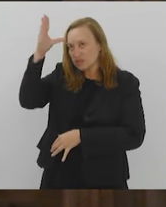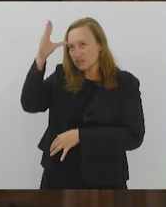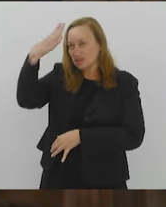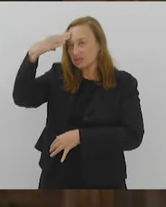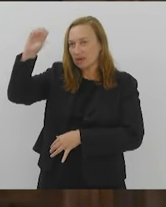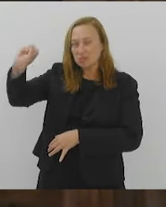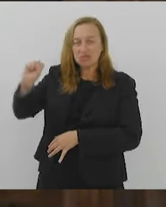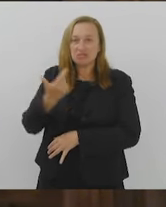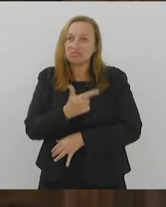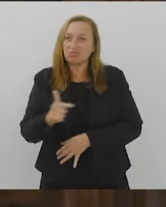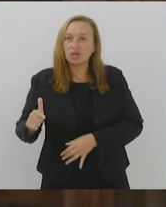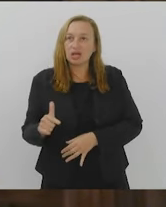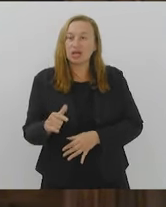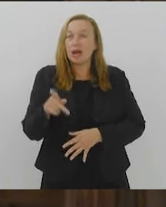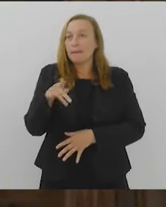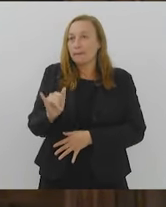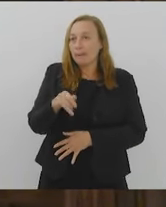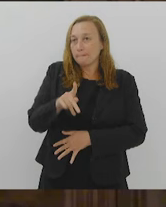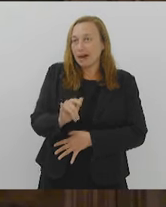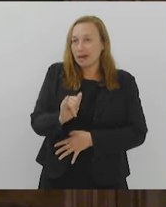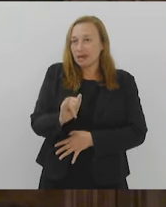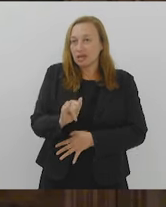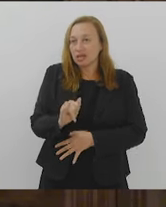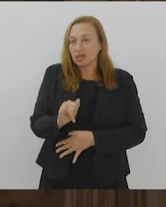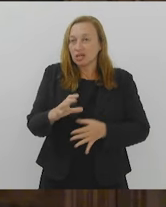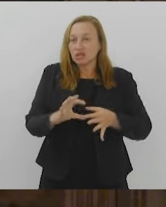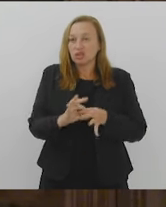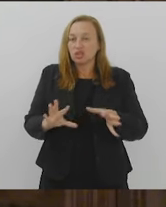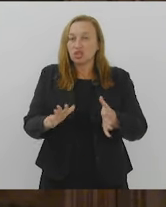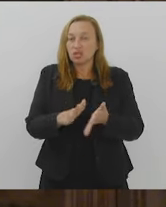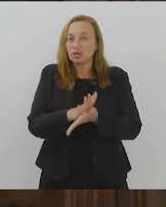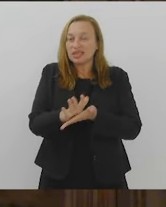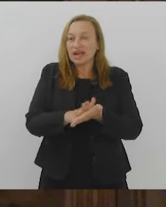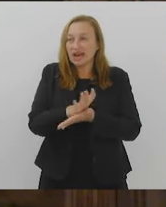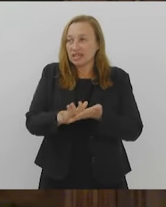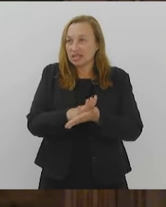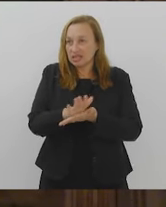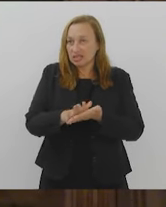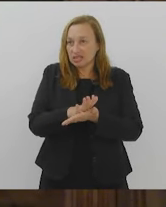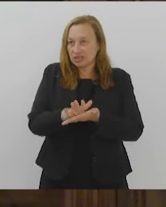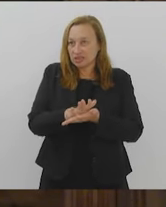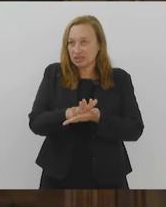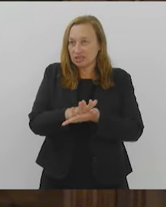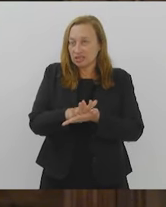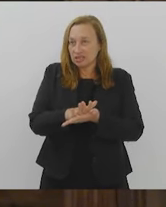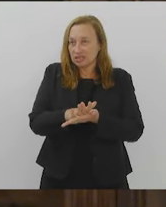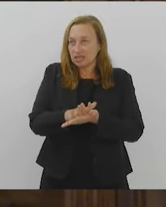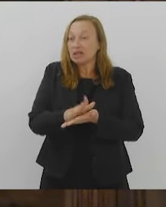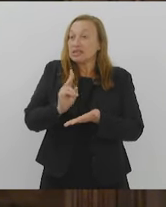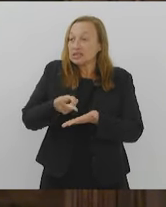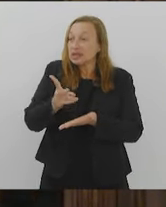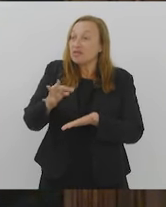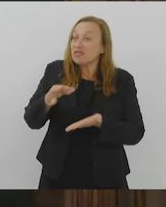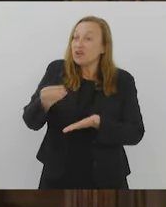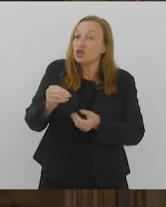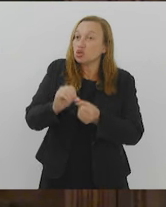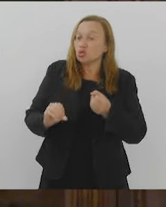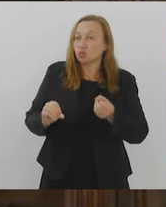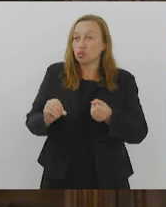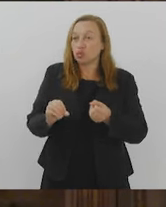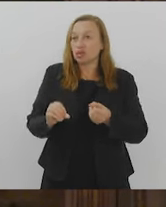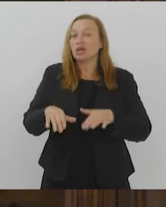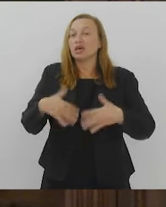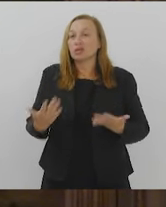alguma. Papai não deixou nada por fazer, e foi um dos homens importantes para que esse evento do centenário